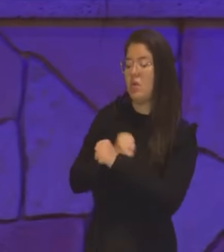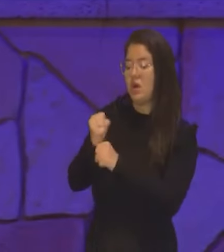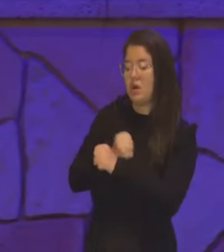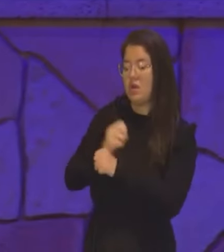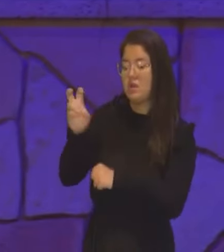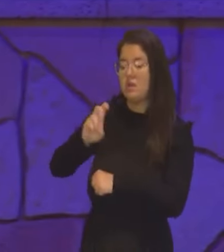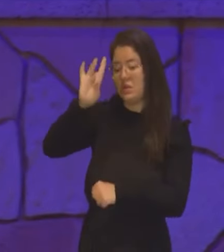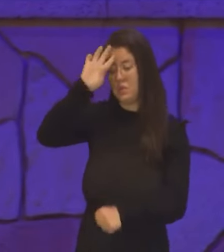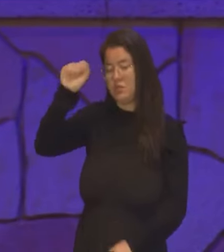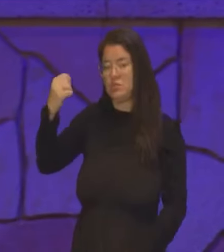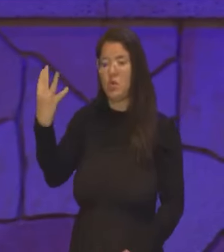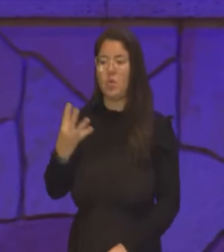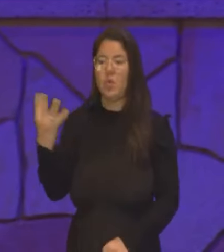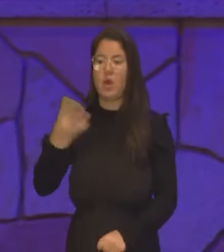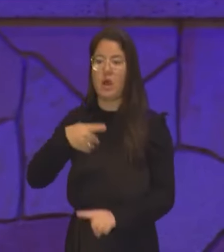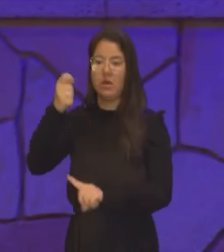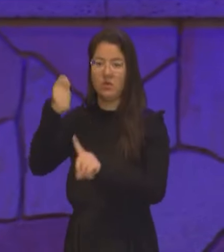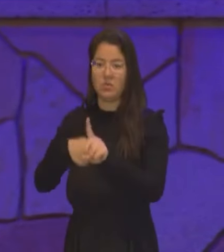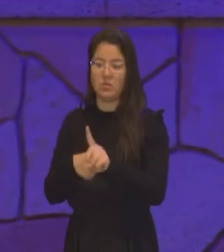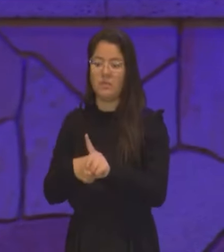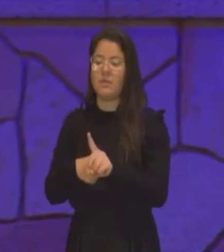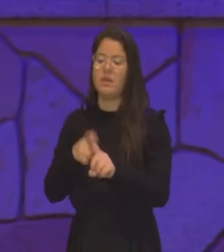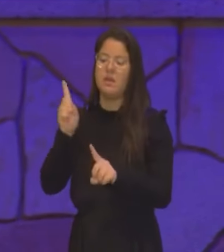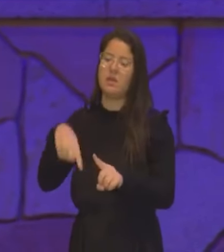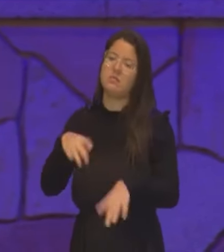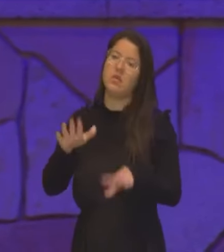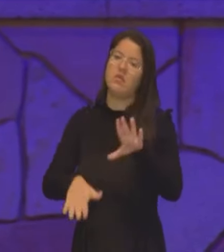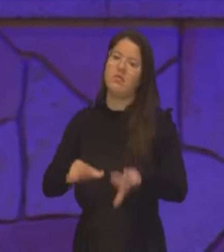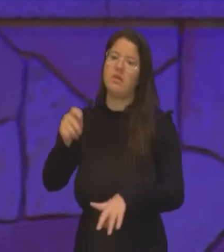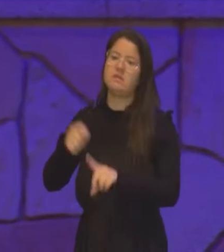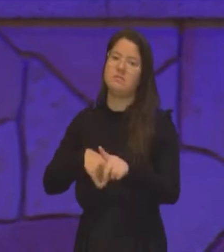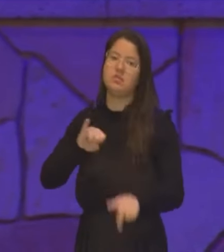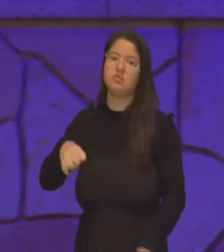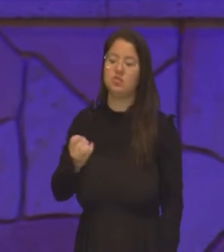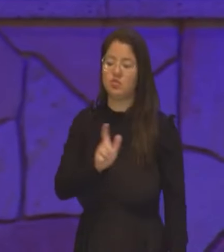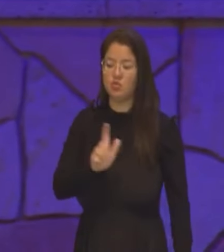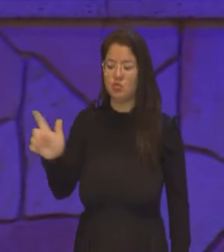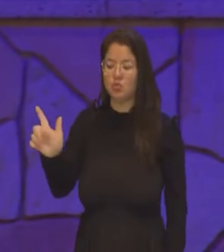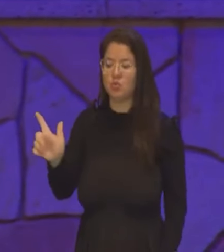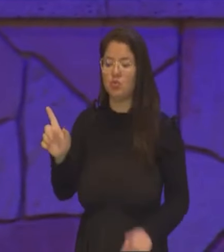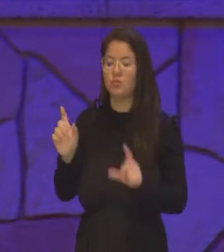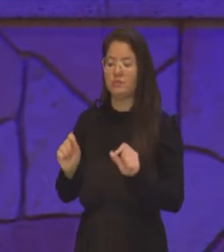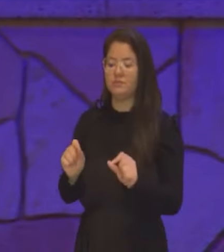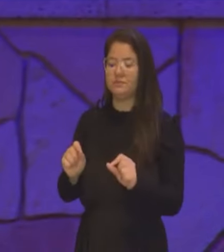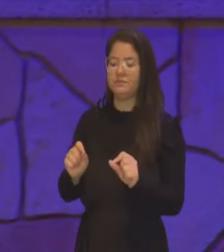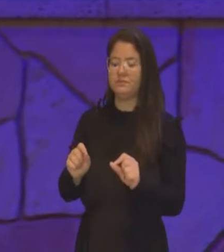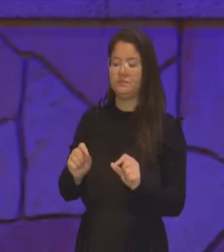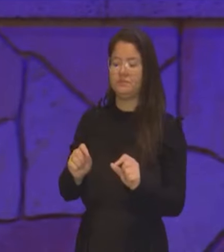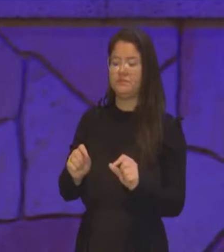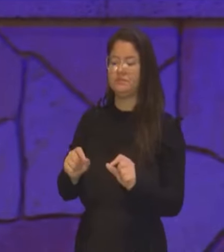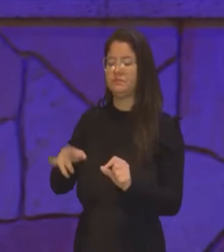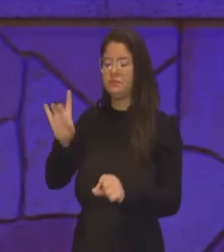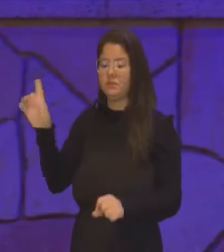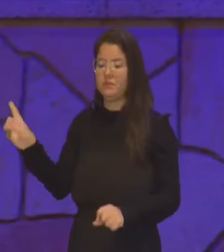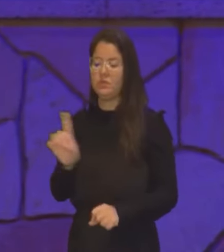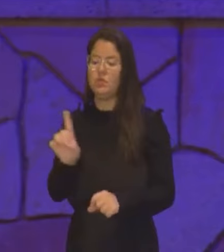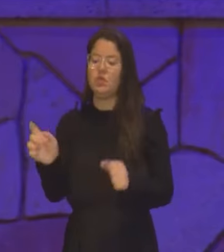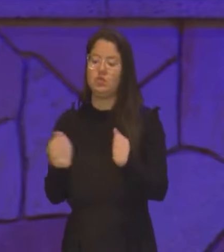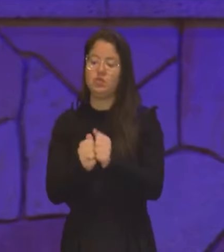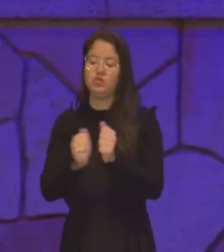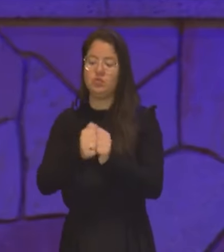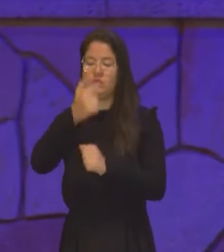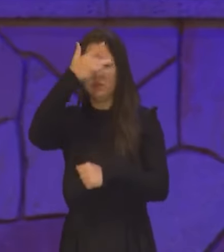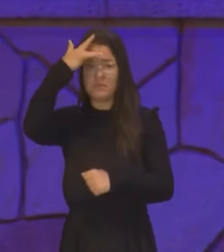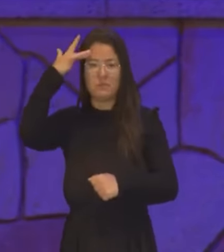do 4º mês, isso provavelmente no mês de julho, estando eu no meio dos exilados, junto ao rio